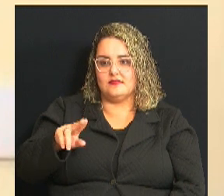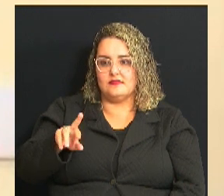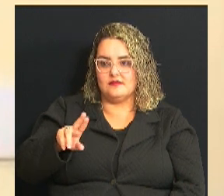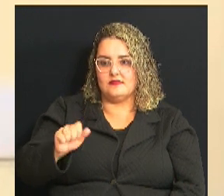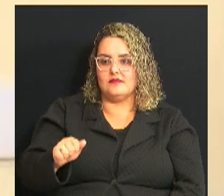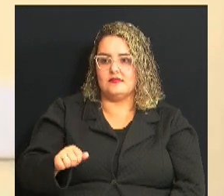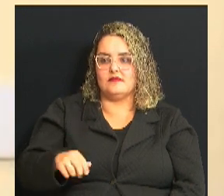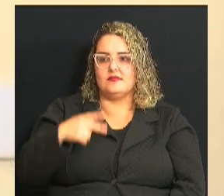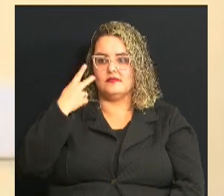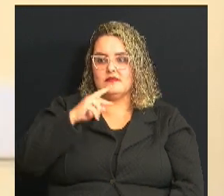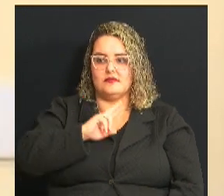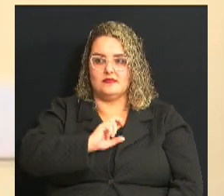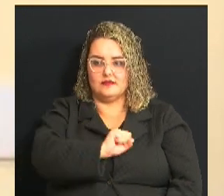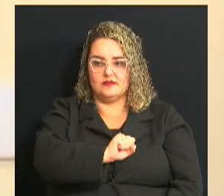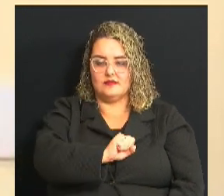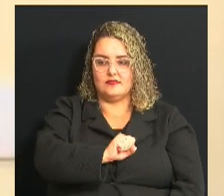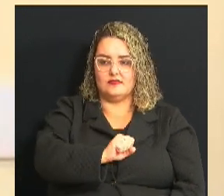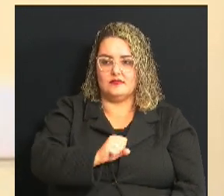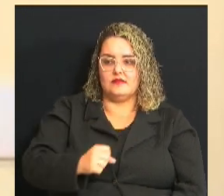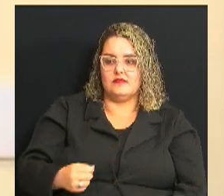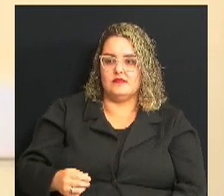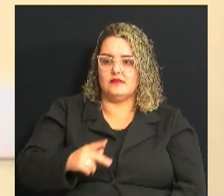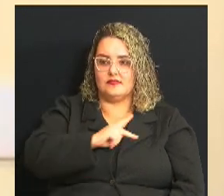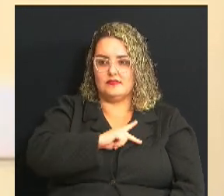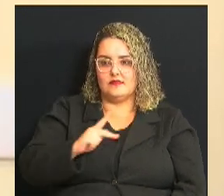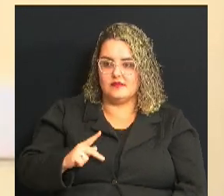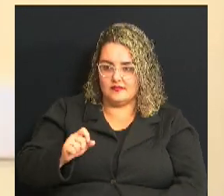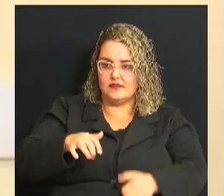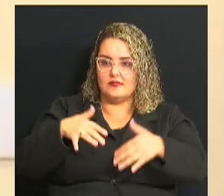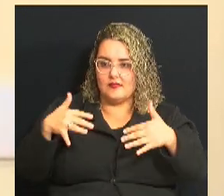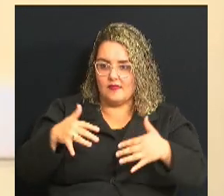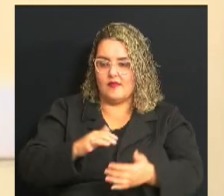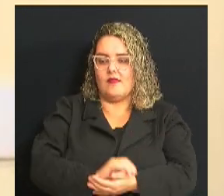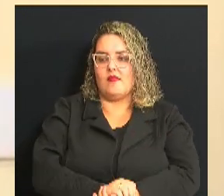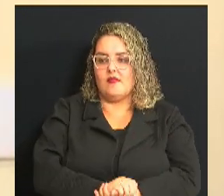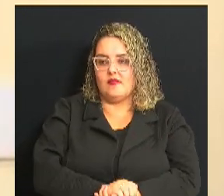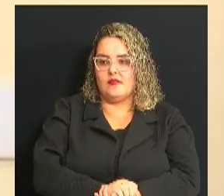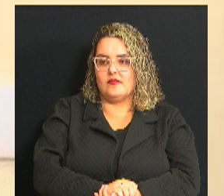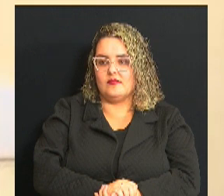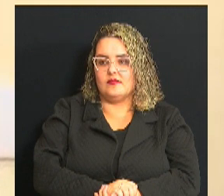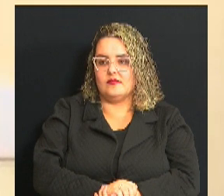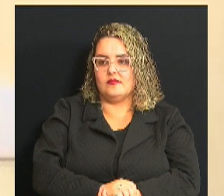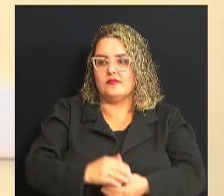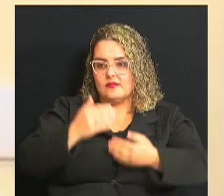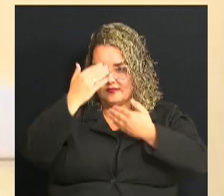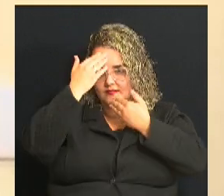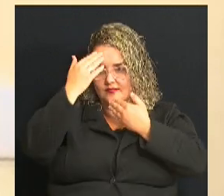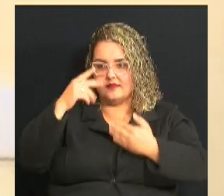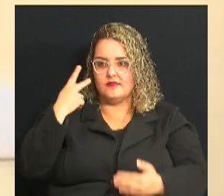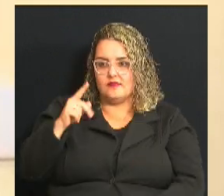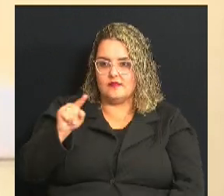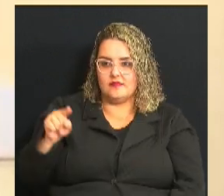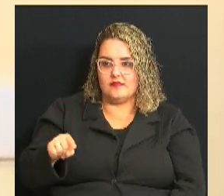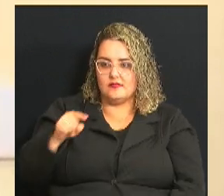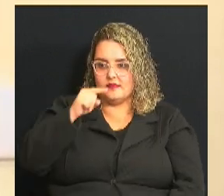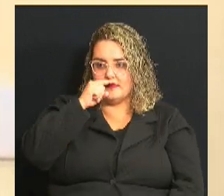Rossini, vereador Rossini, que está presidindo essa sessão, meus agradecimentos ao vereador José